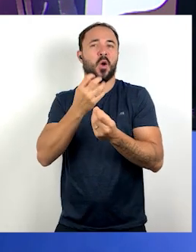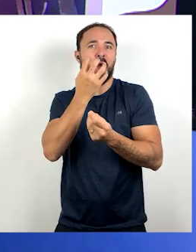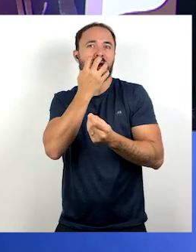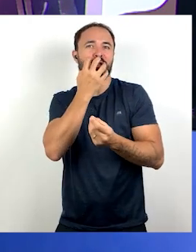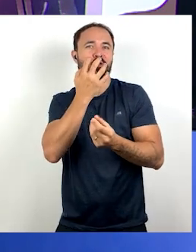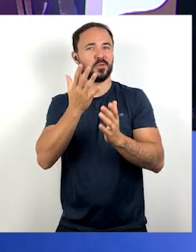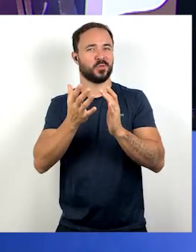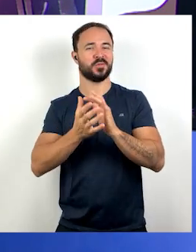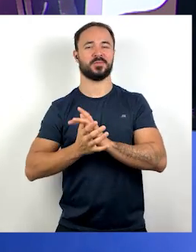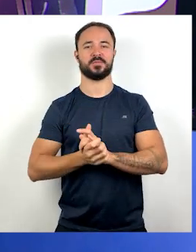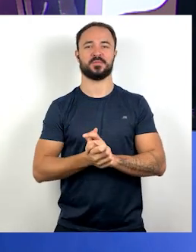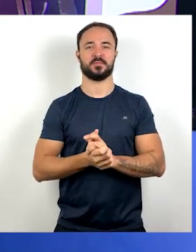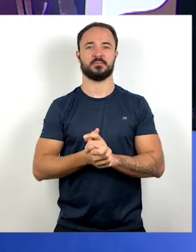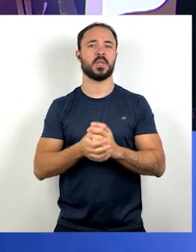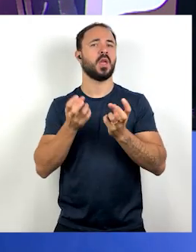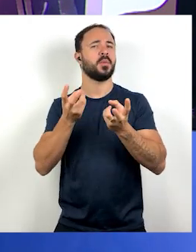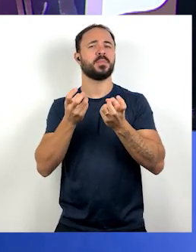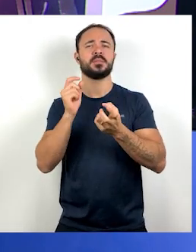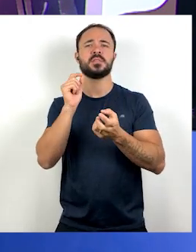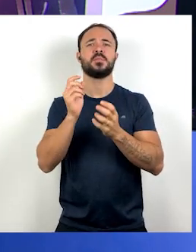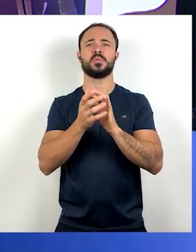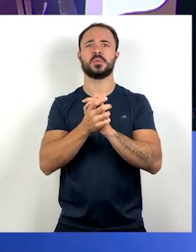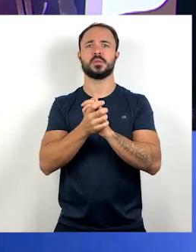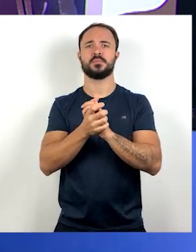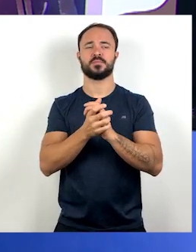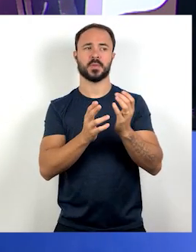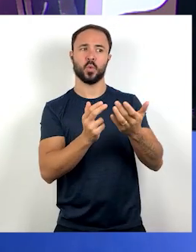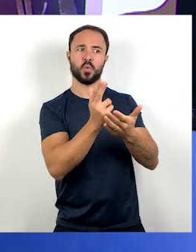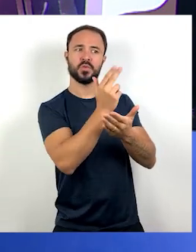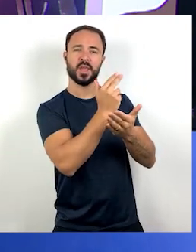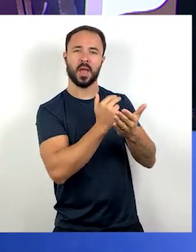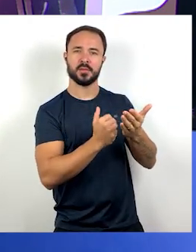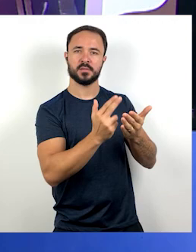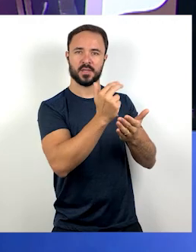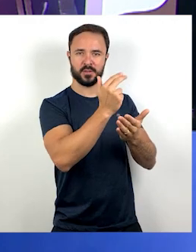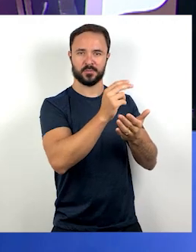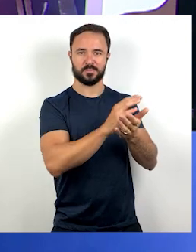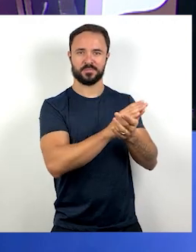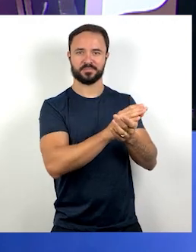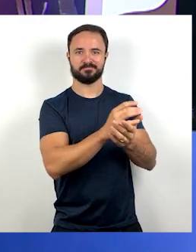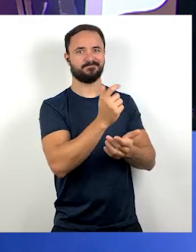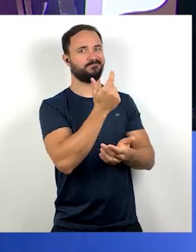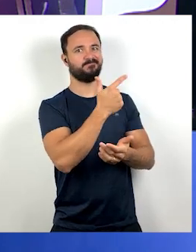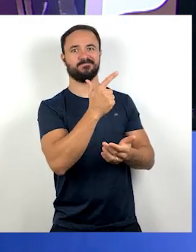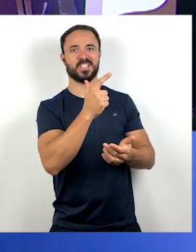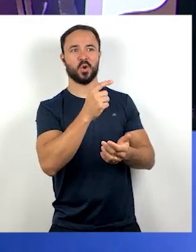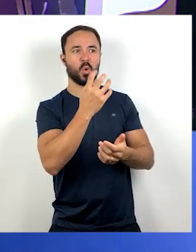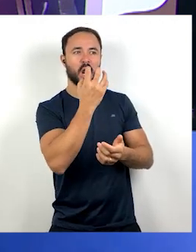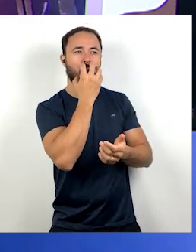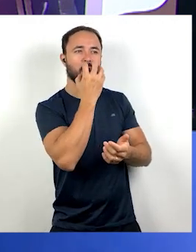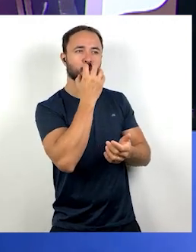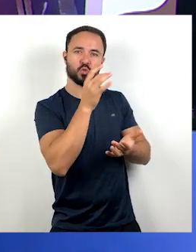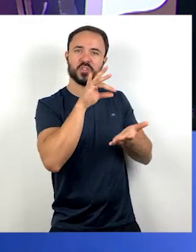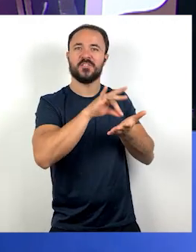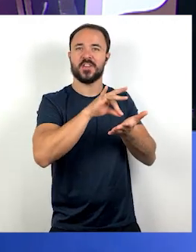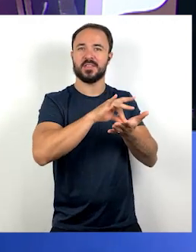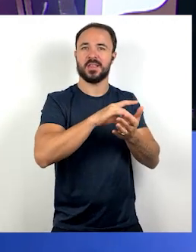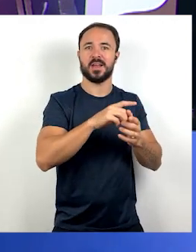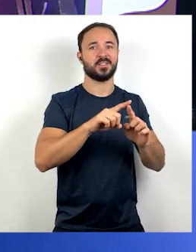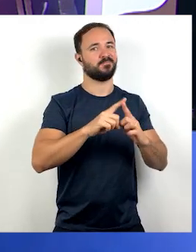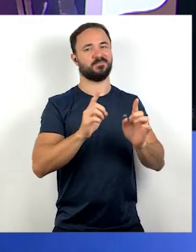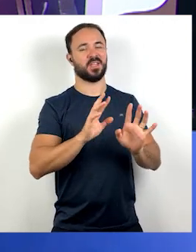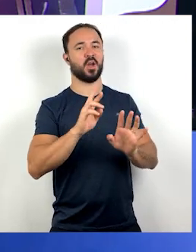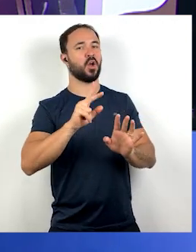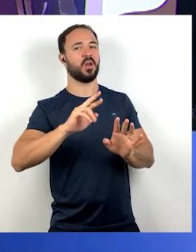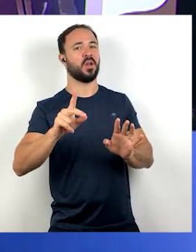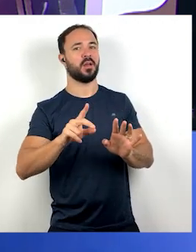o que a gente percebe? Essa imagem aqui ao lado não é que o cachorro estivesse com ele,